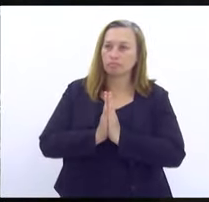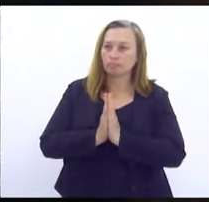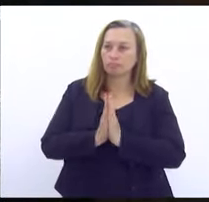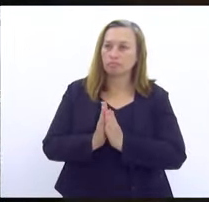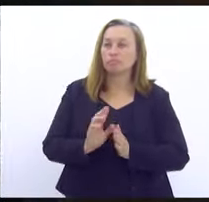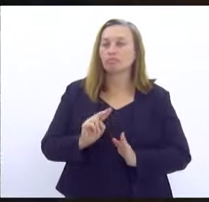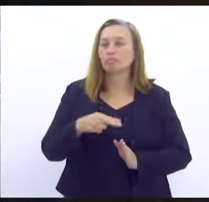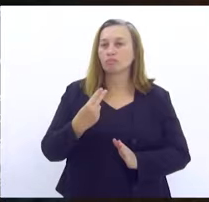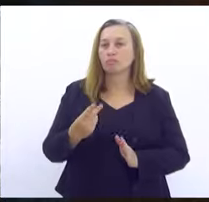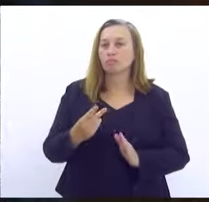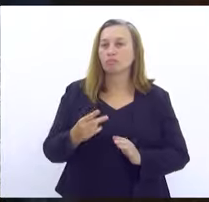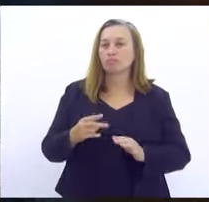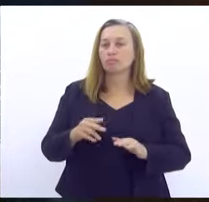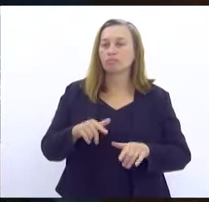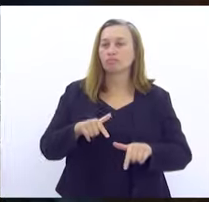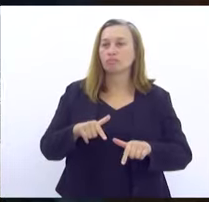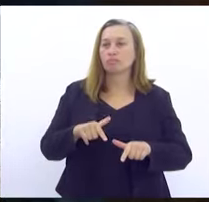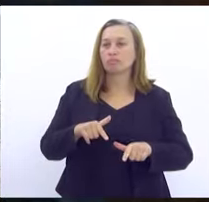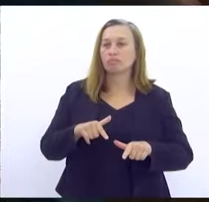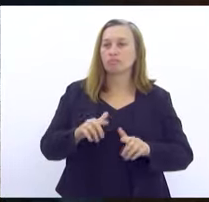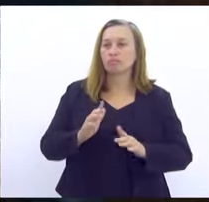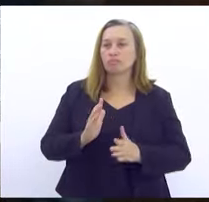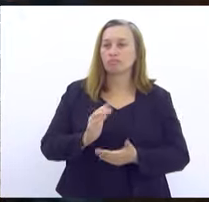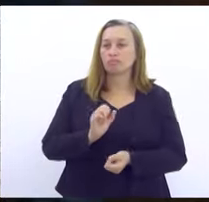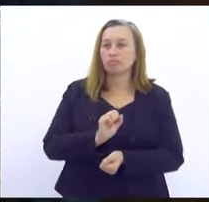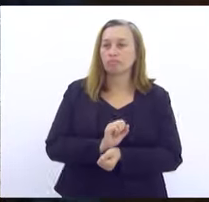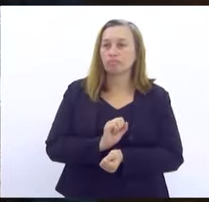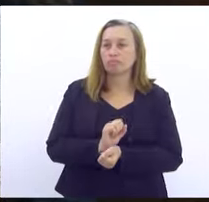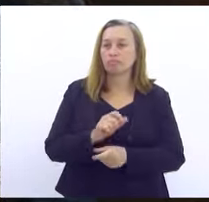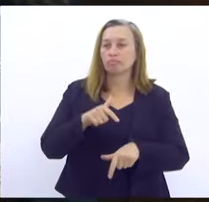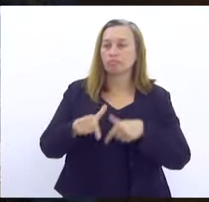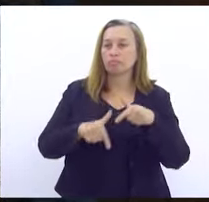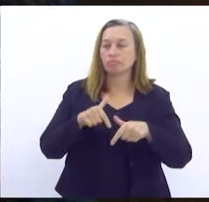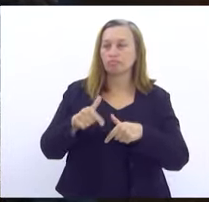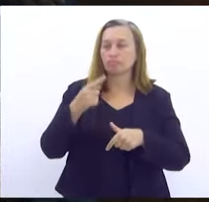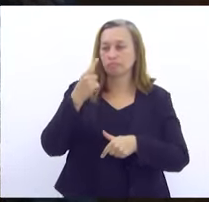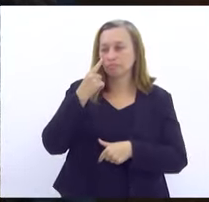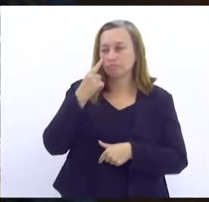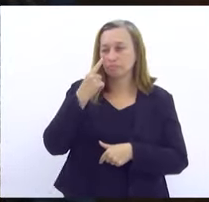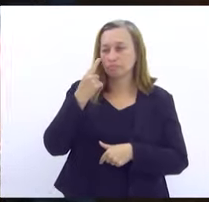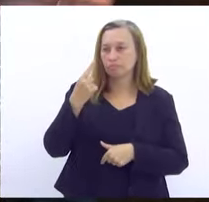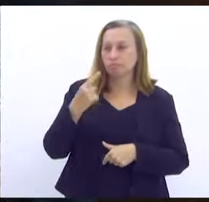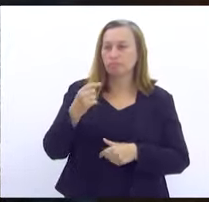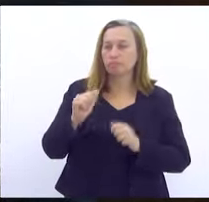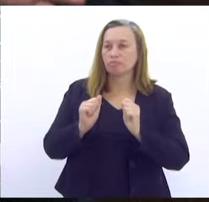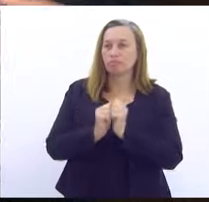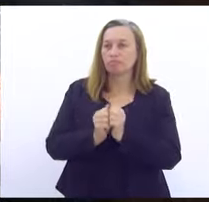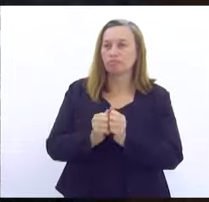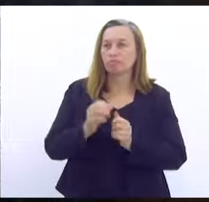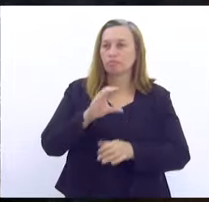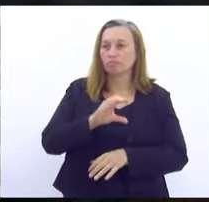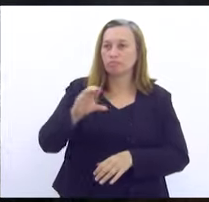suspenda os trabalhos desse projeto por enquanto, que nós estamos ali tentando, com a CCJ, a